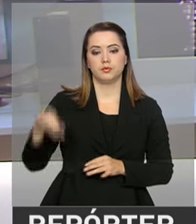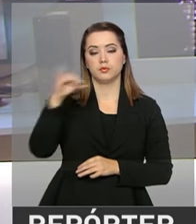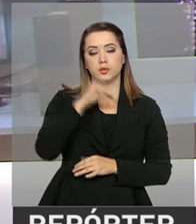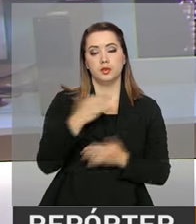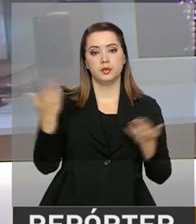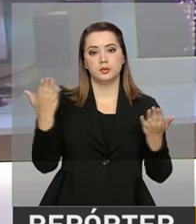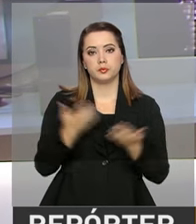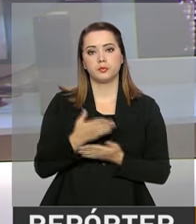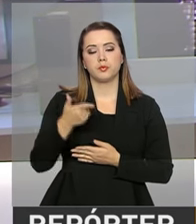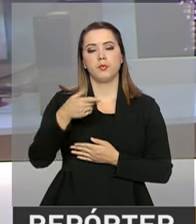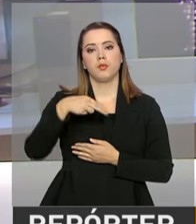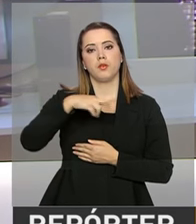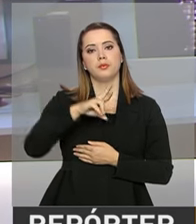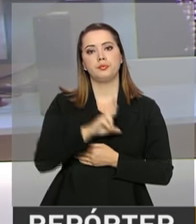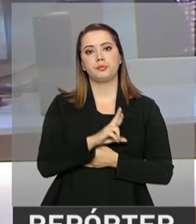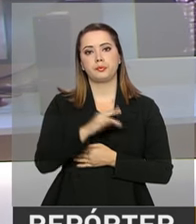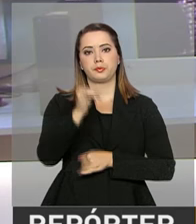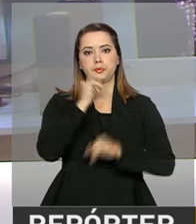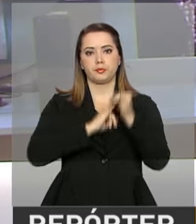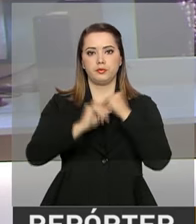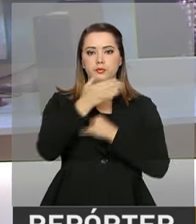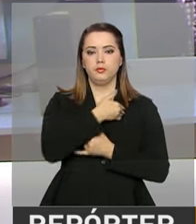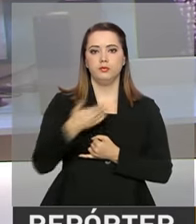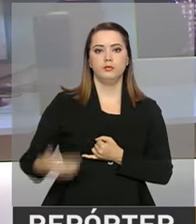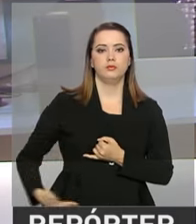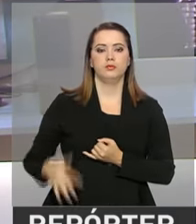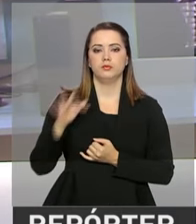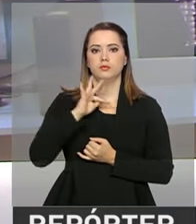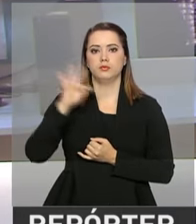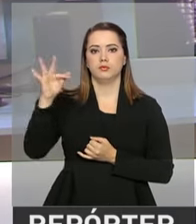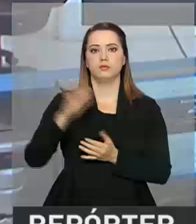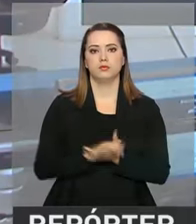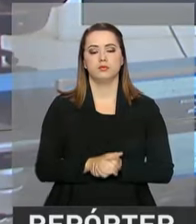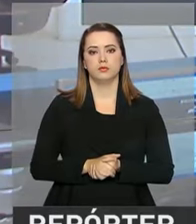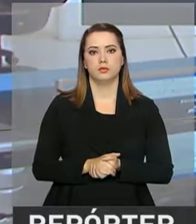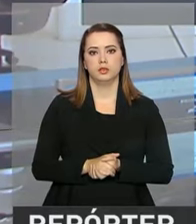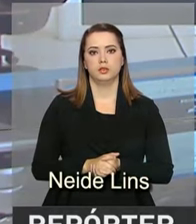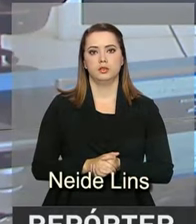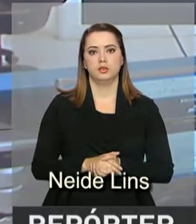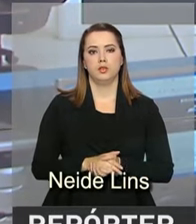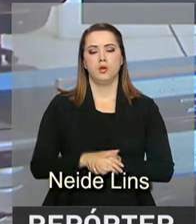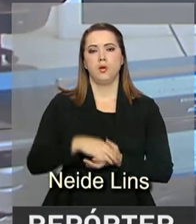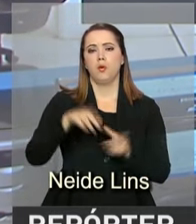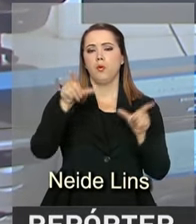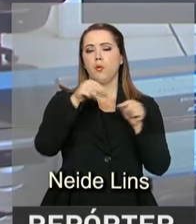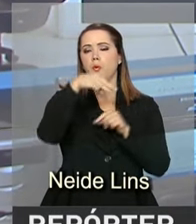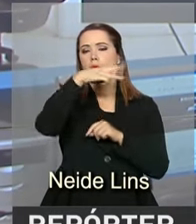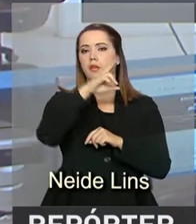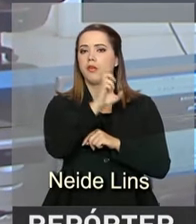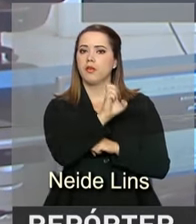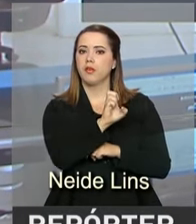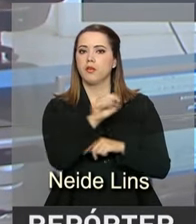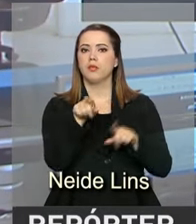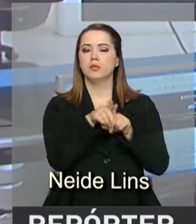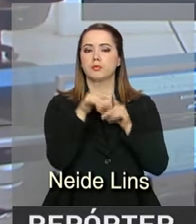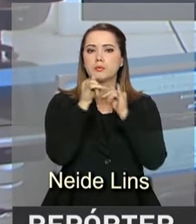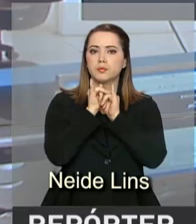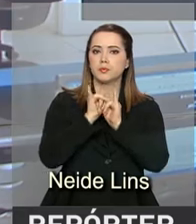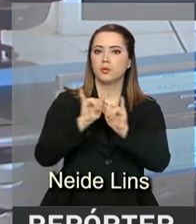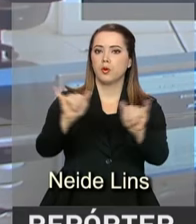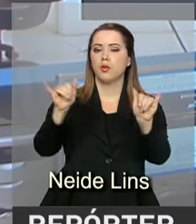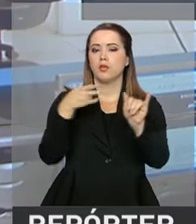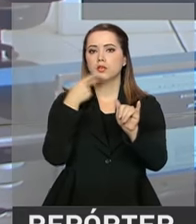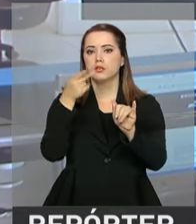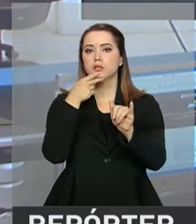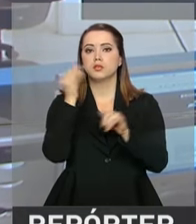Olá, estamos de volta com Repórter NBR e as notícias do governo federal. O Itamarati divulgou nota oficial comentando o teste